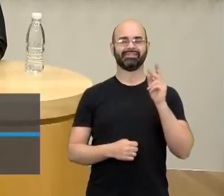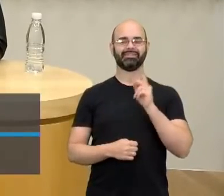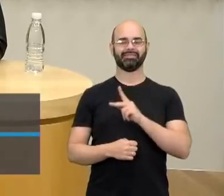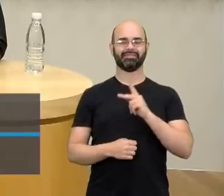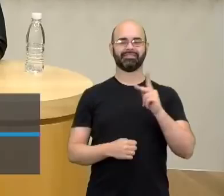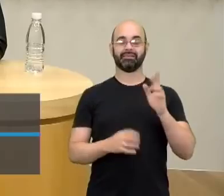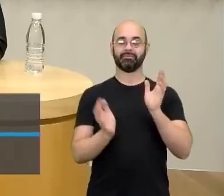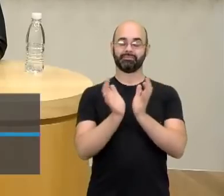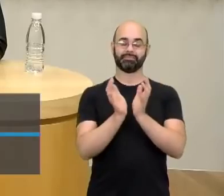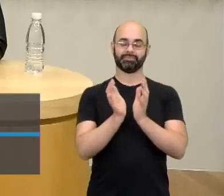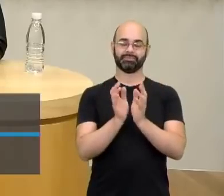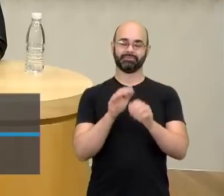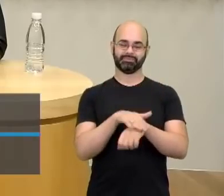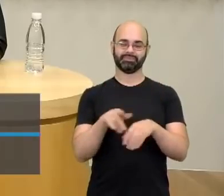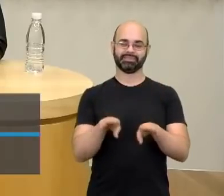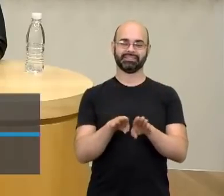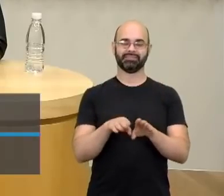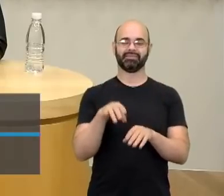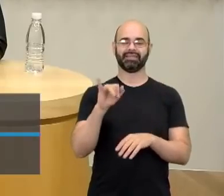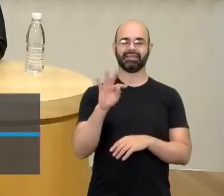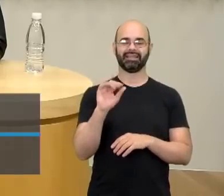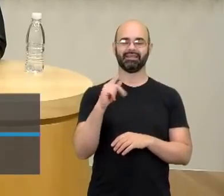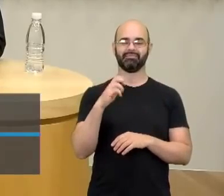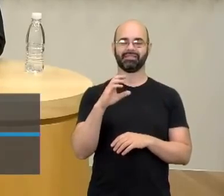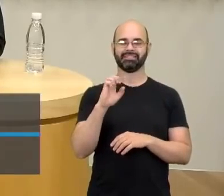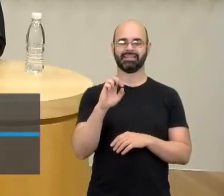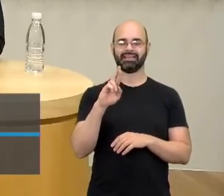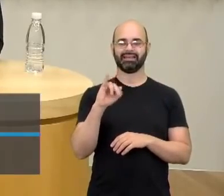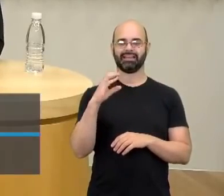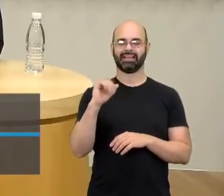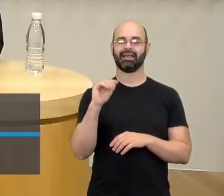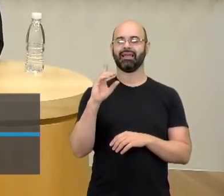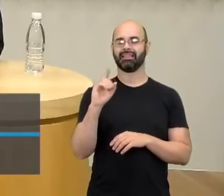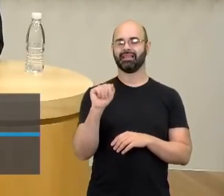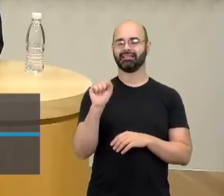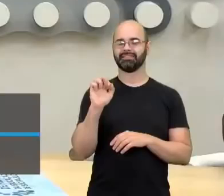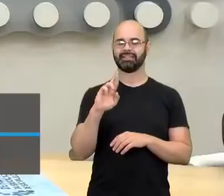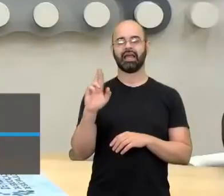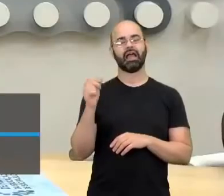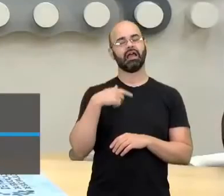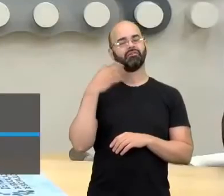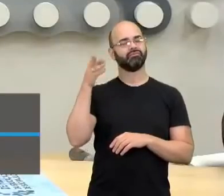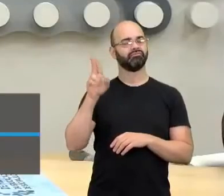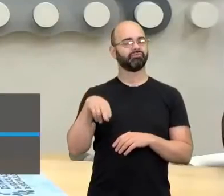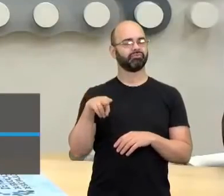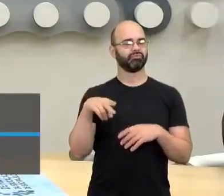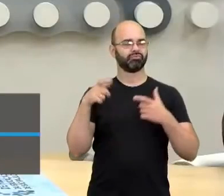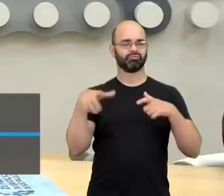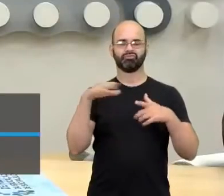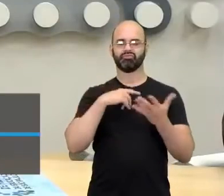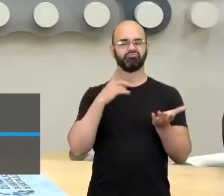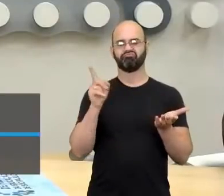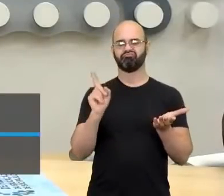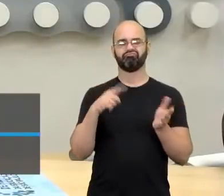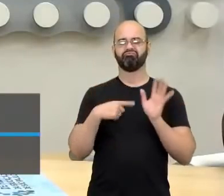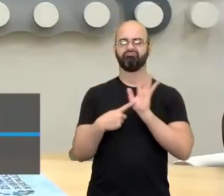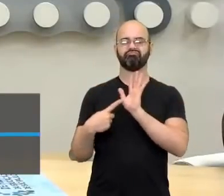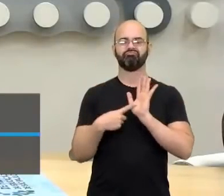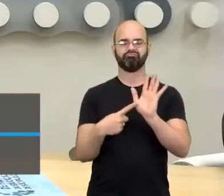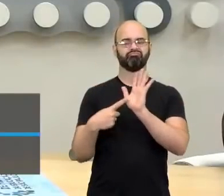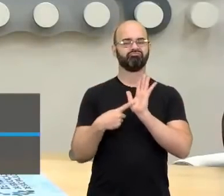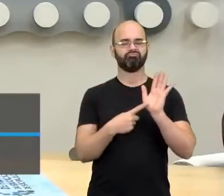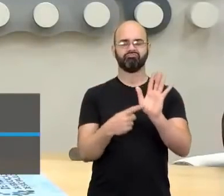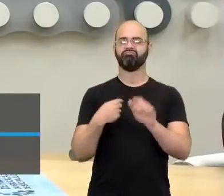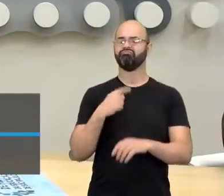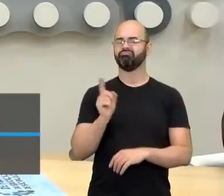da Serra, falando, alguns não conseguiram ou nunca participaram de alguma exposição. E, na sequência, tem uma pergunta aí, mas essa